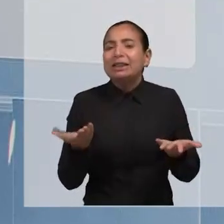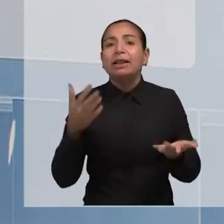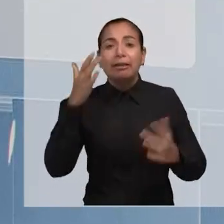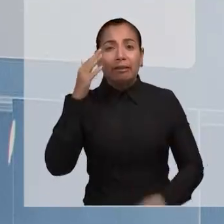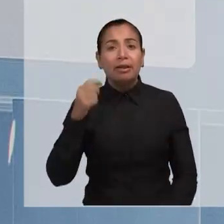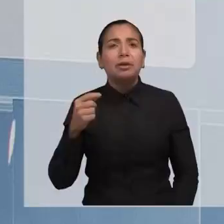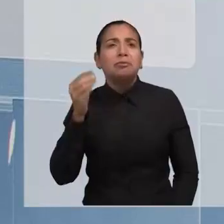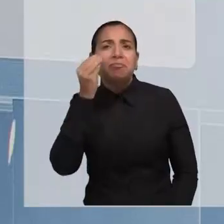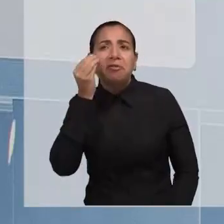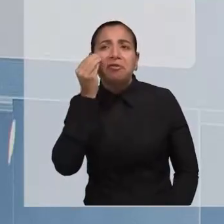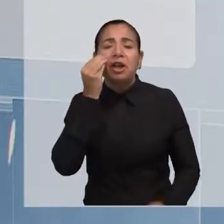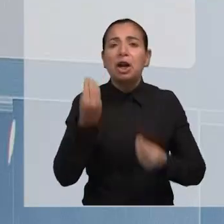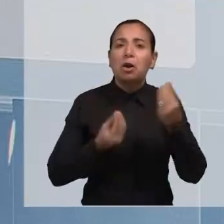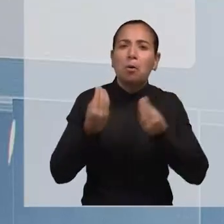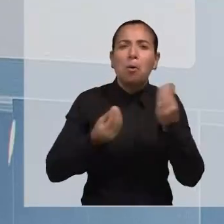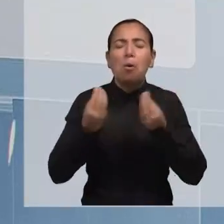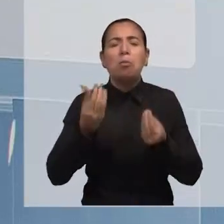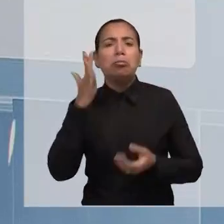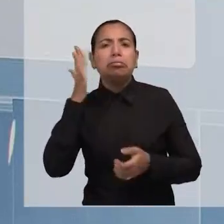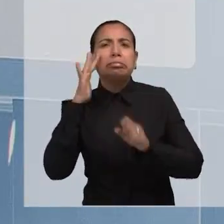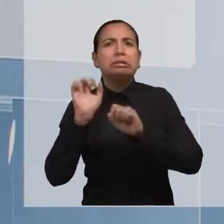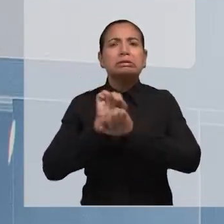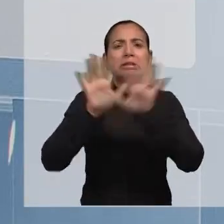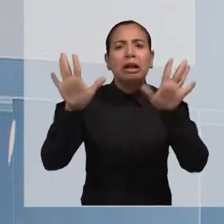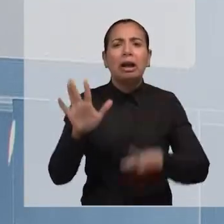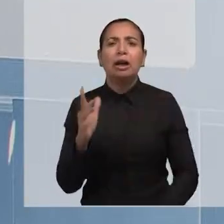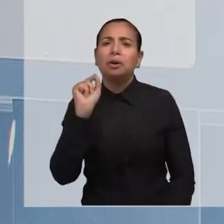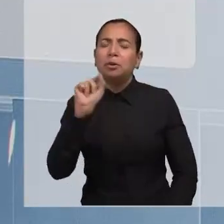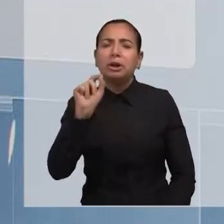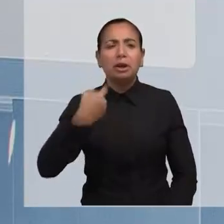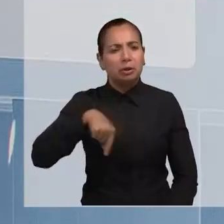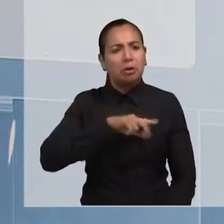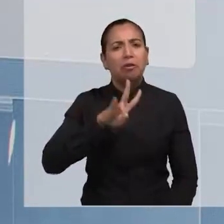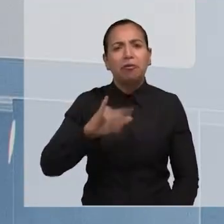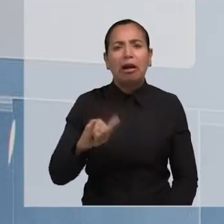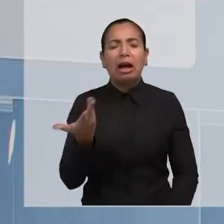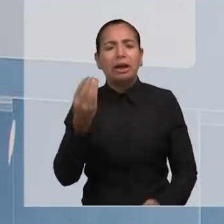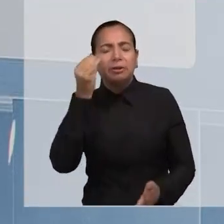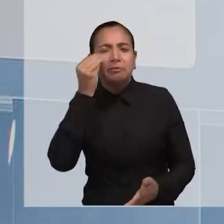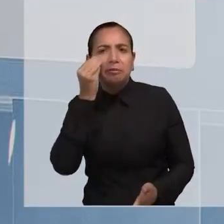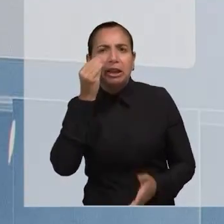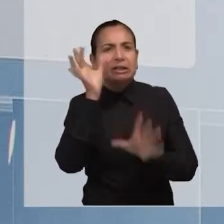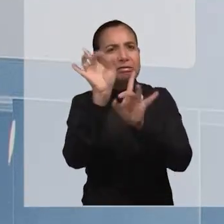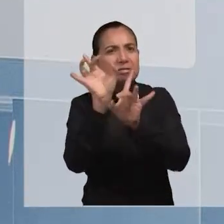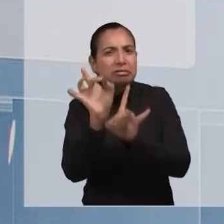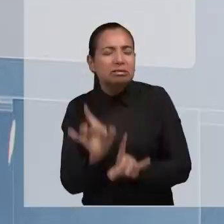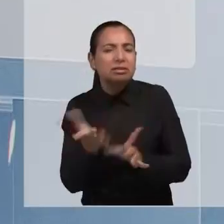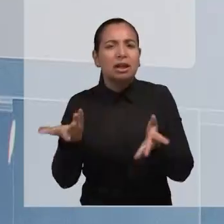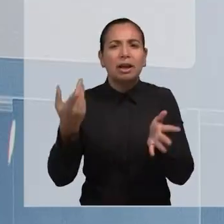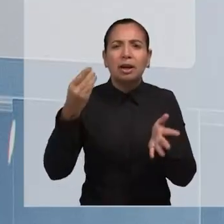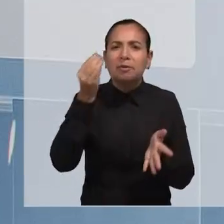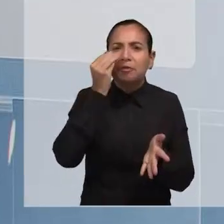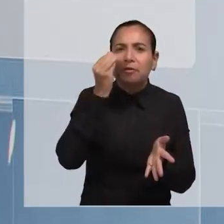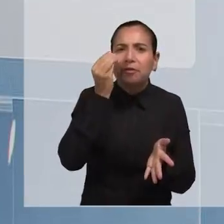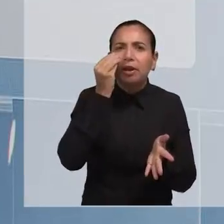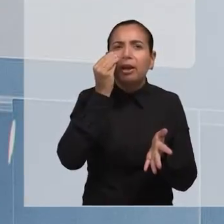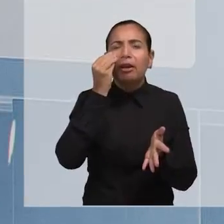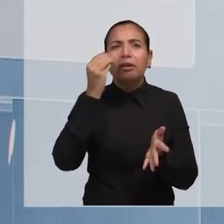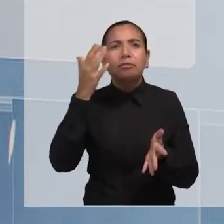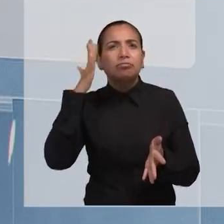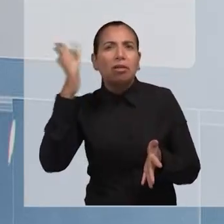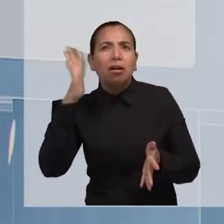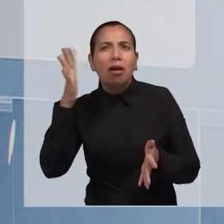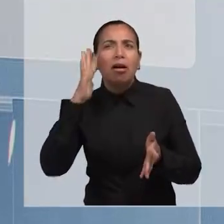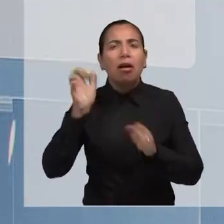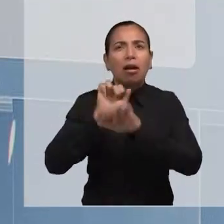que é complicado, nós vamos tentar aqui disseminar e esmiuçar e procurar mostrar de forma clara o que